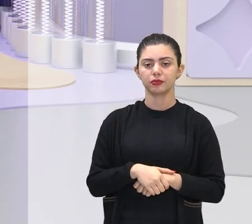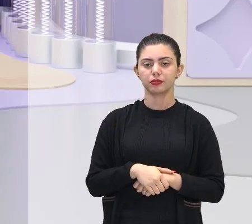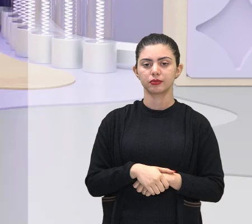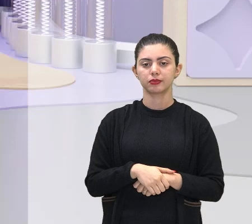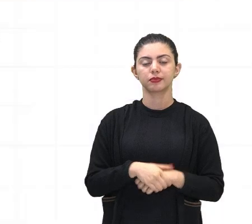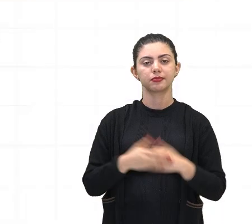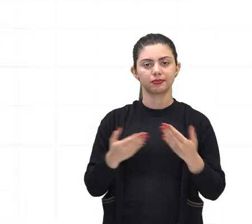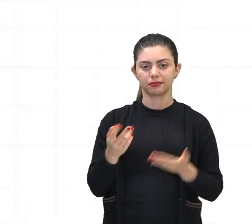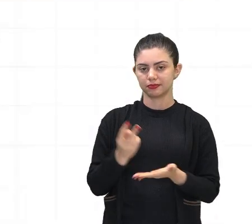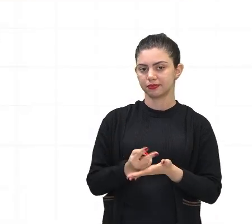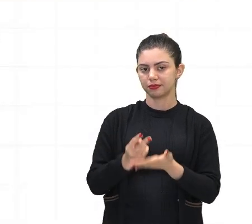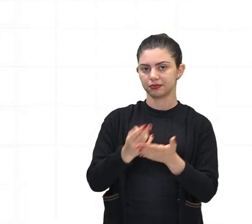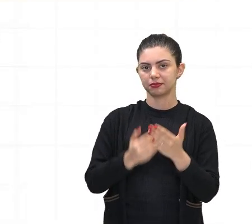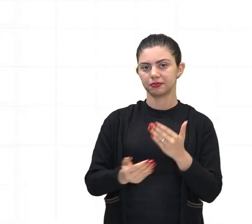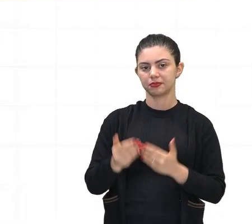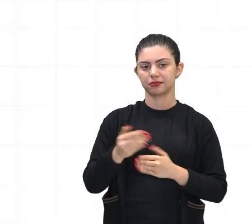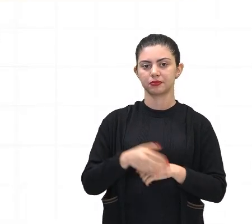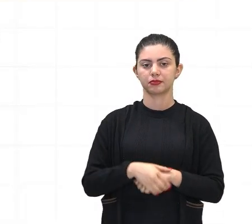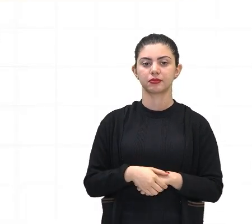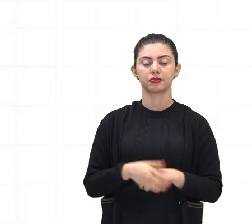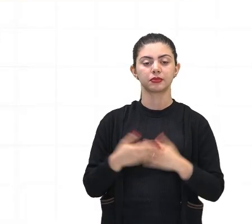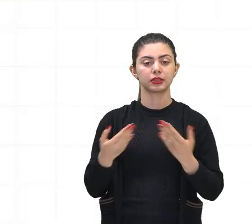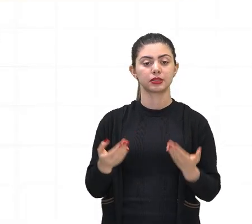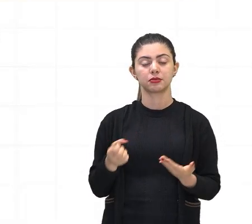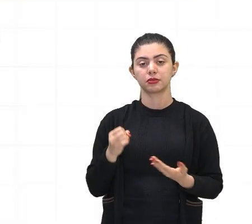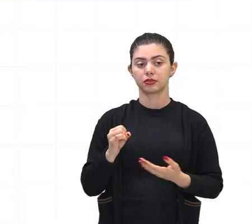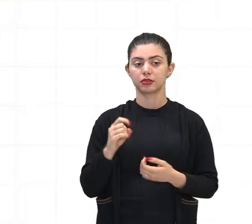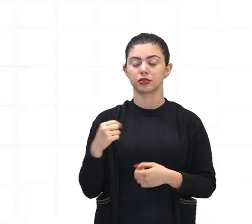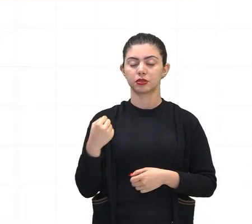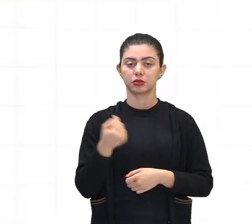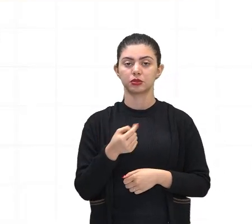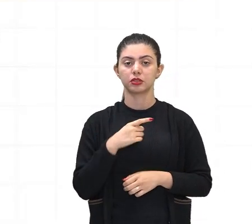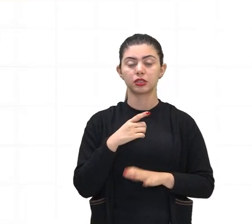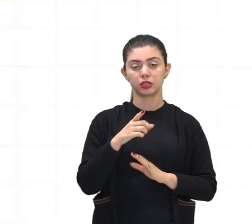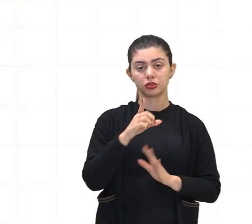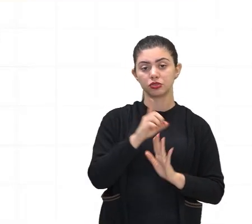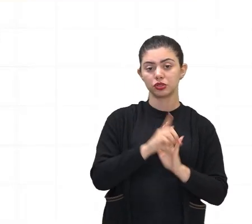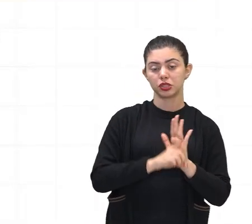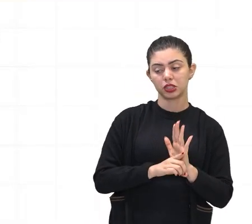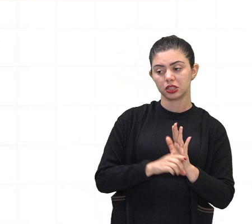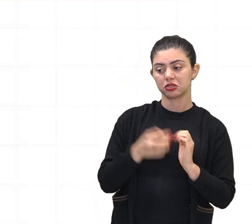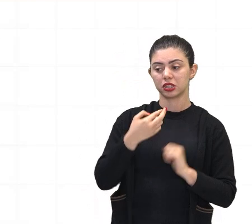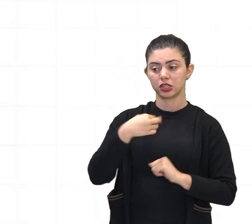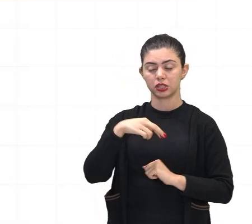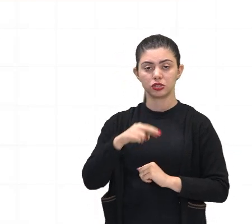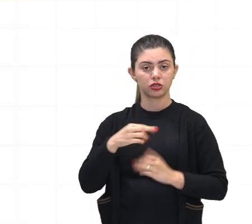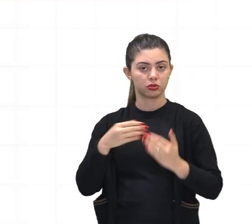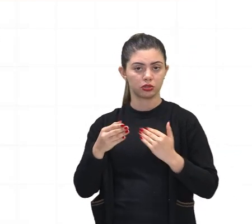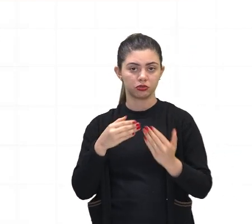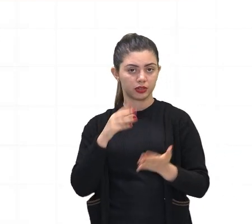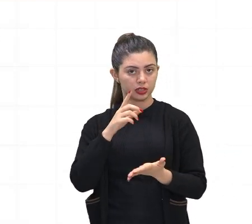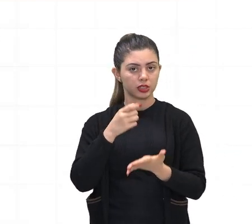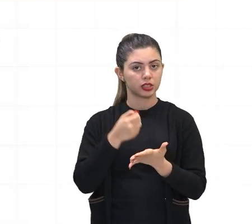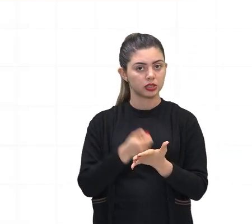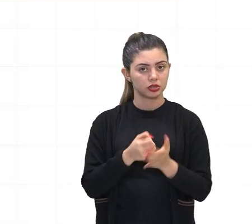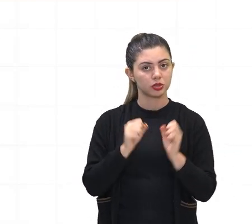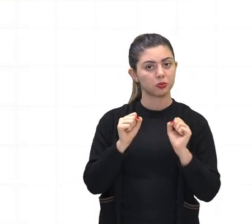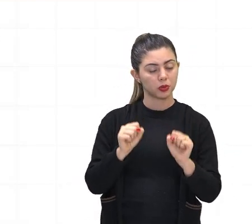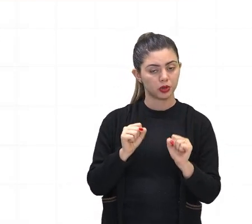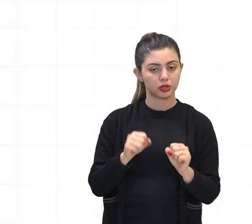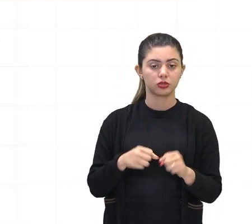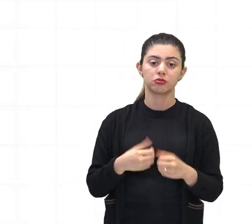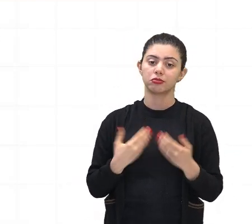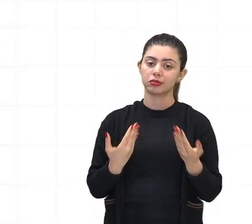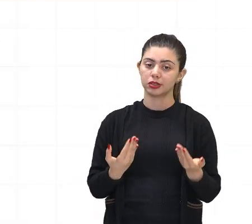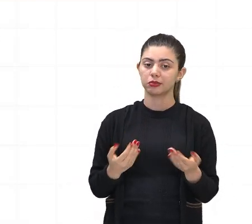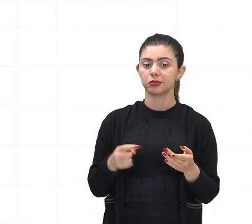Vamos seguir aí. Se nós temos direito a abraçar qualquer religião, qualquer crença,